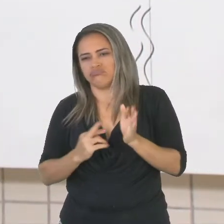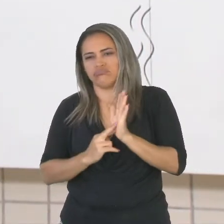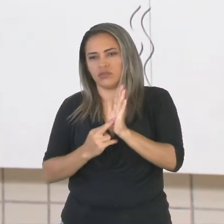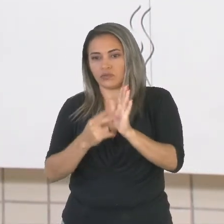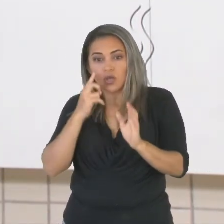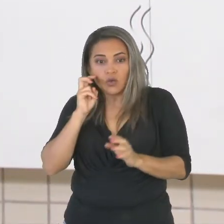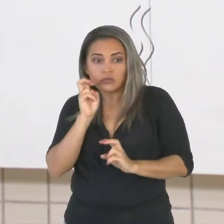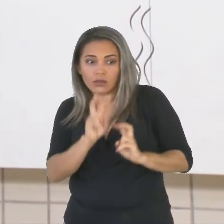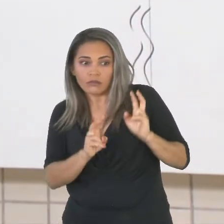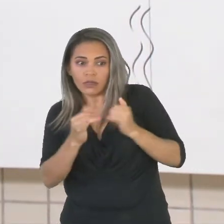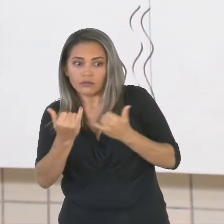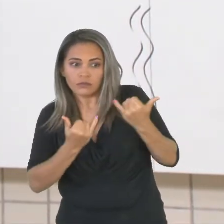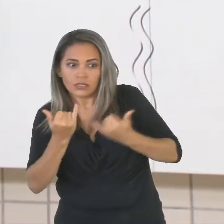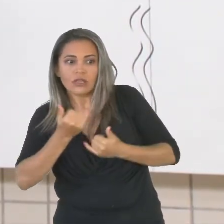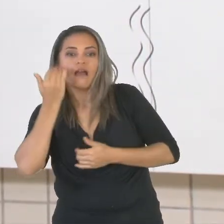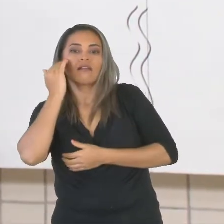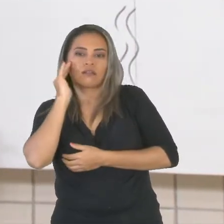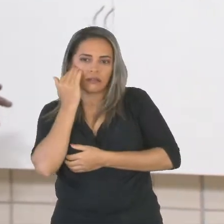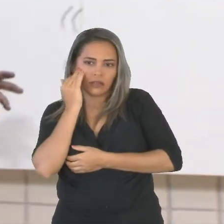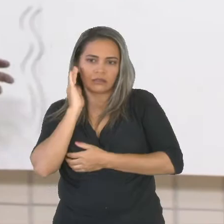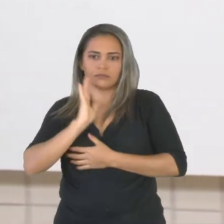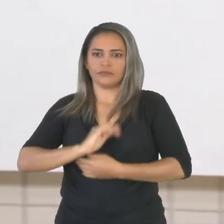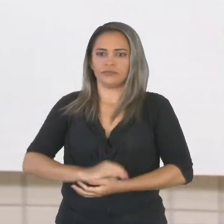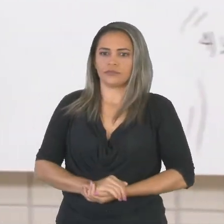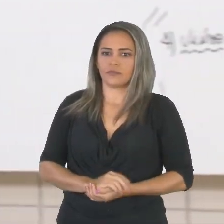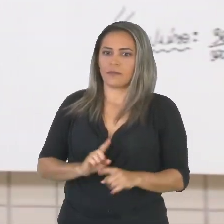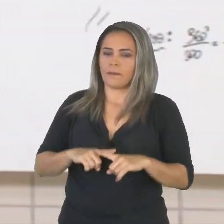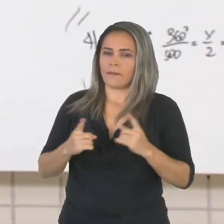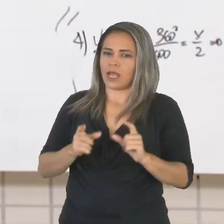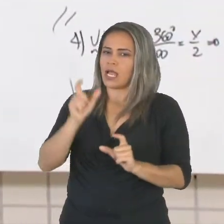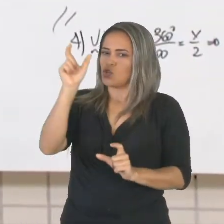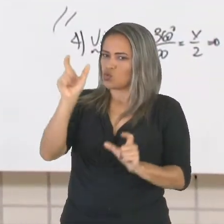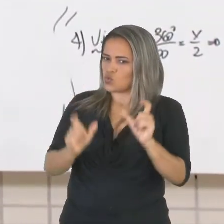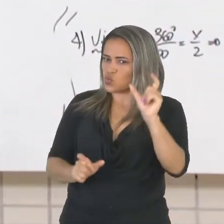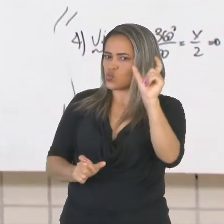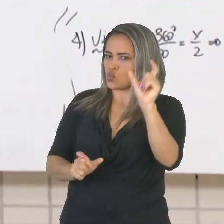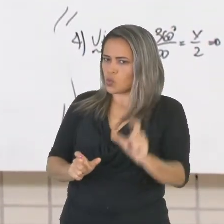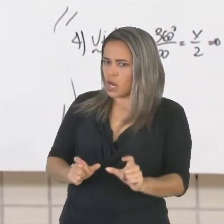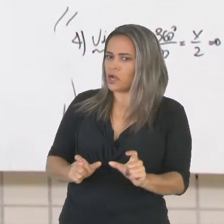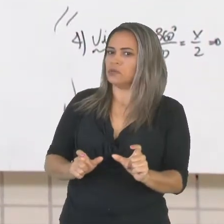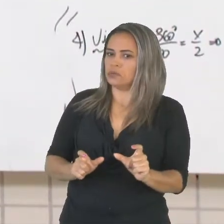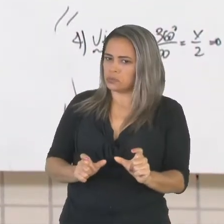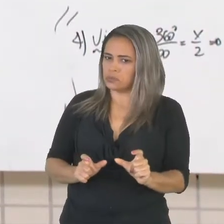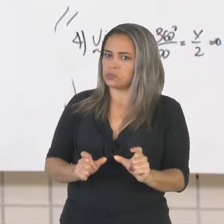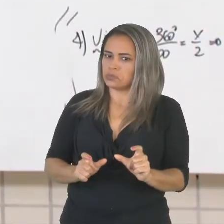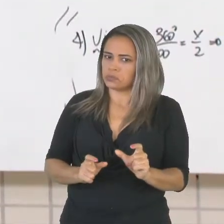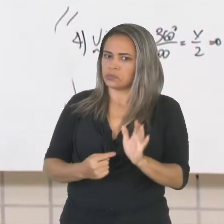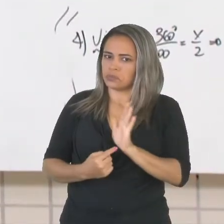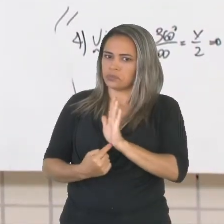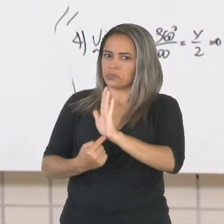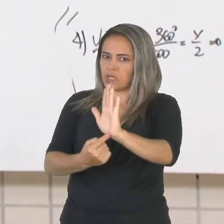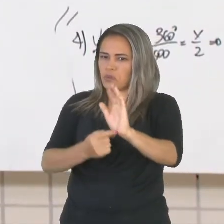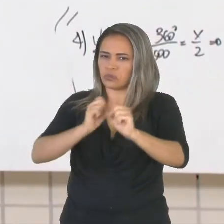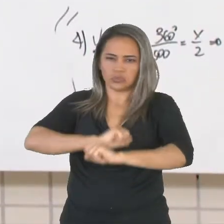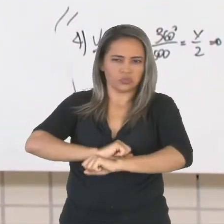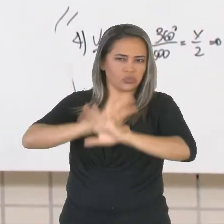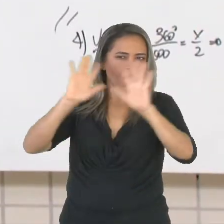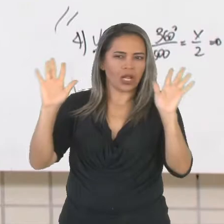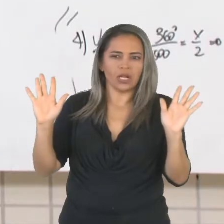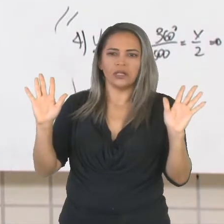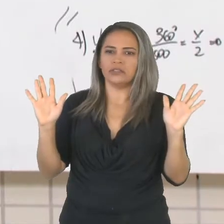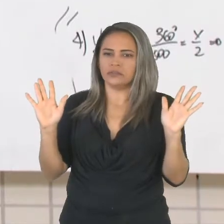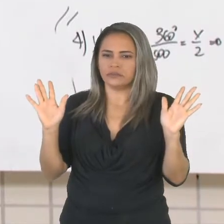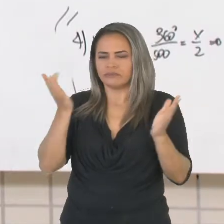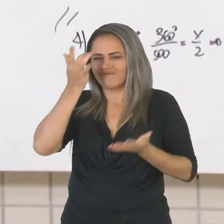enxergar as informações e entendê-las, mas o gráfico de colunas ele faz isso de forma muito clara. É